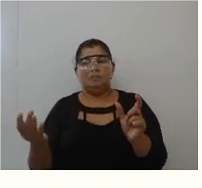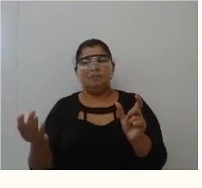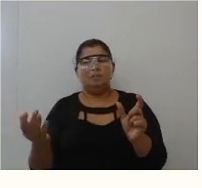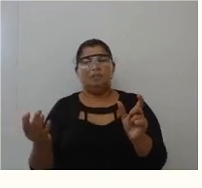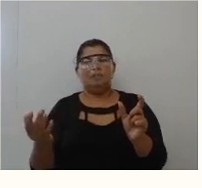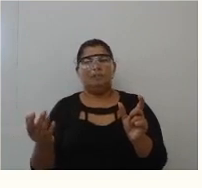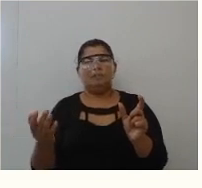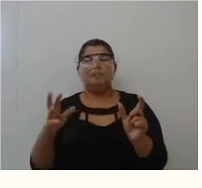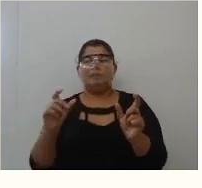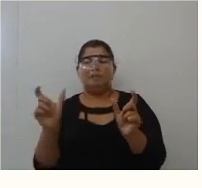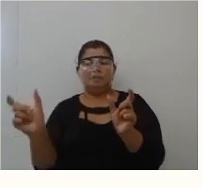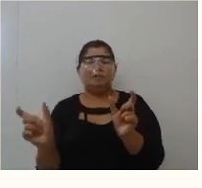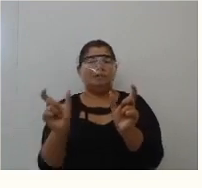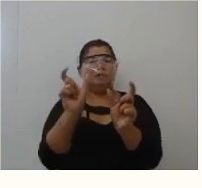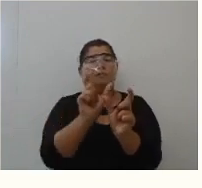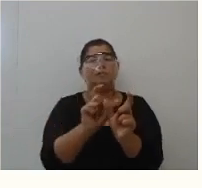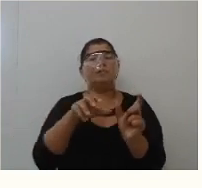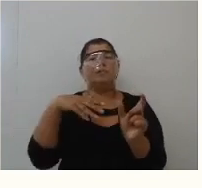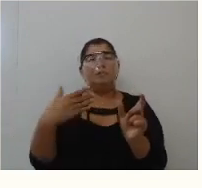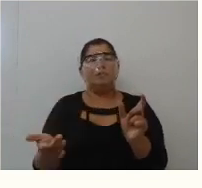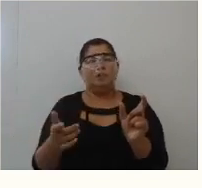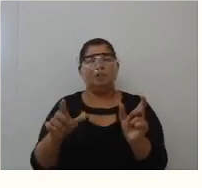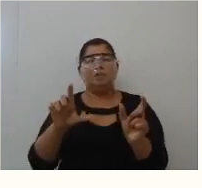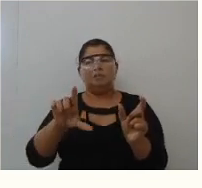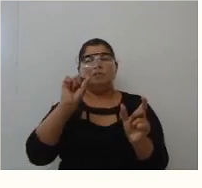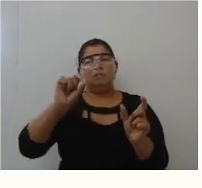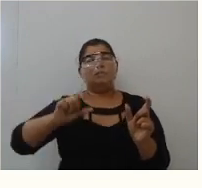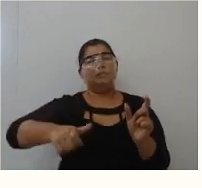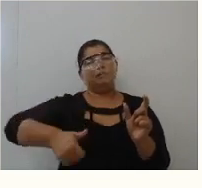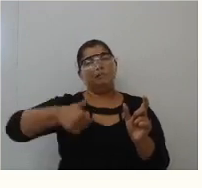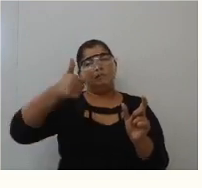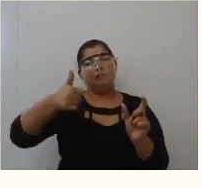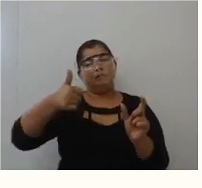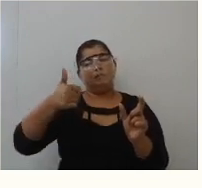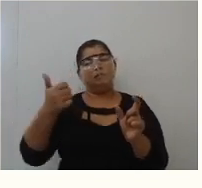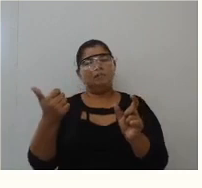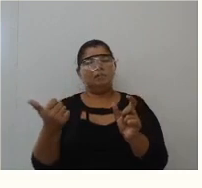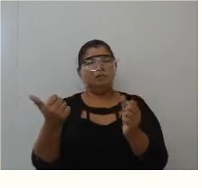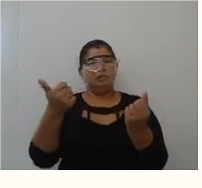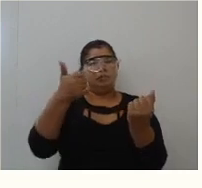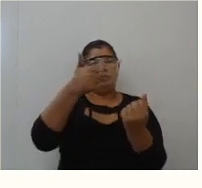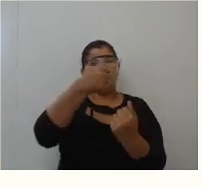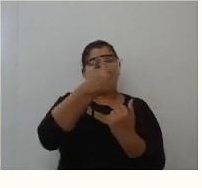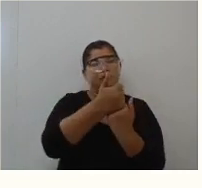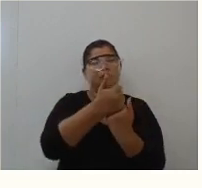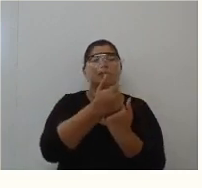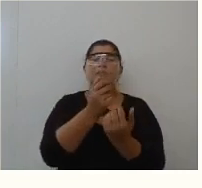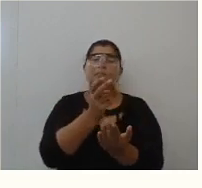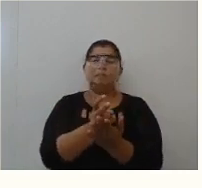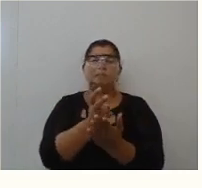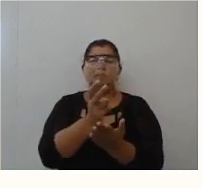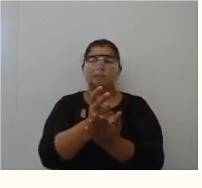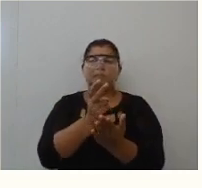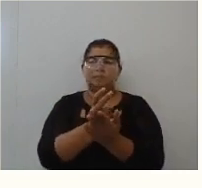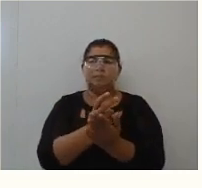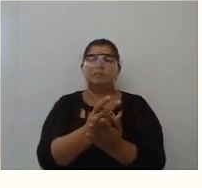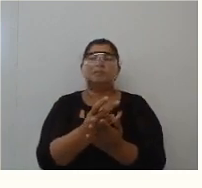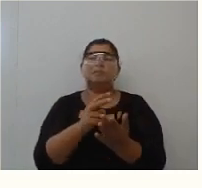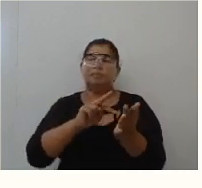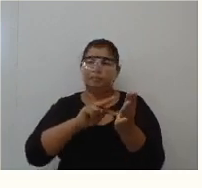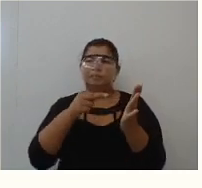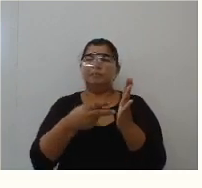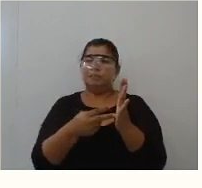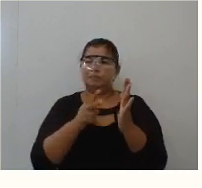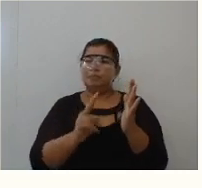sair substituindo e vendo qual é a alternativa que, quando eu substituo, mantém o mesmo sentido